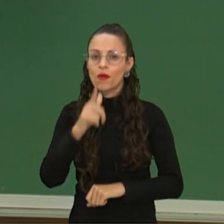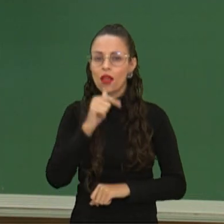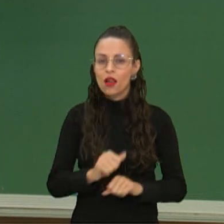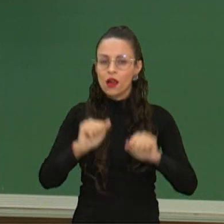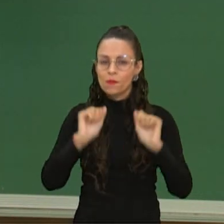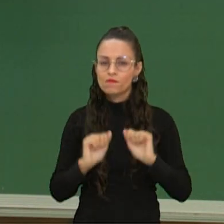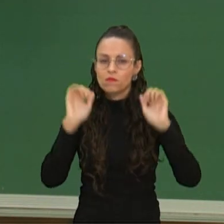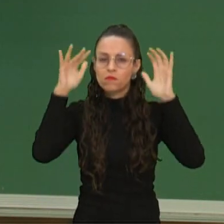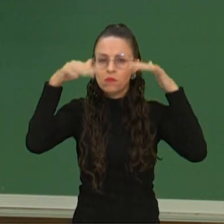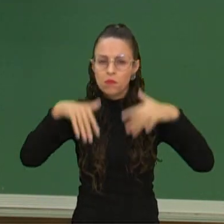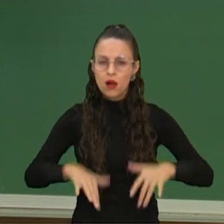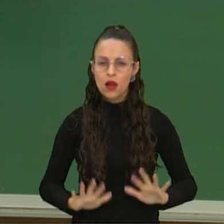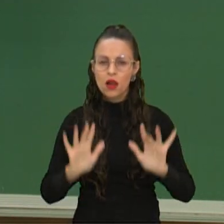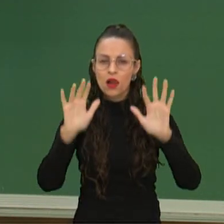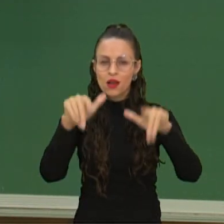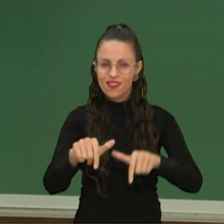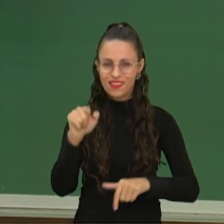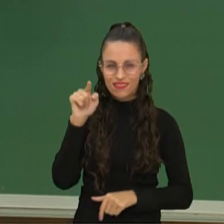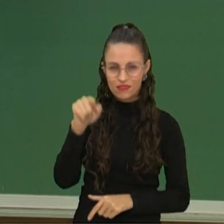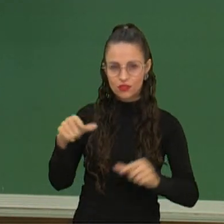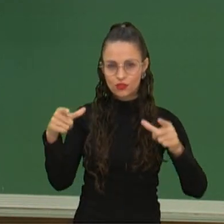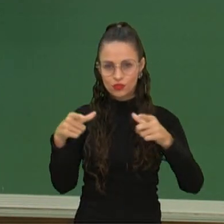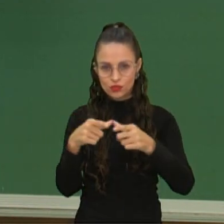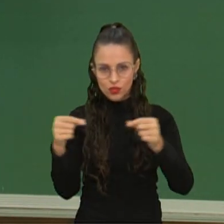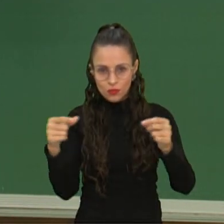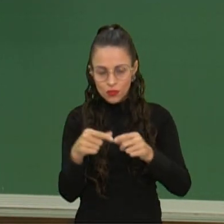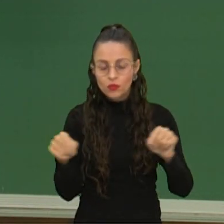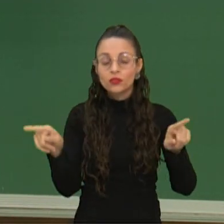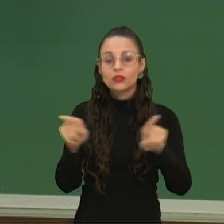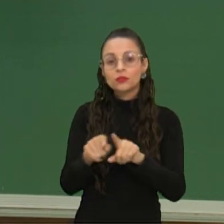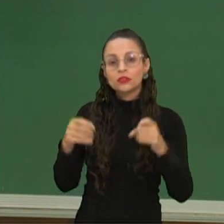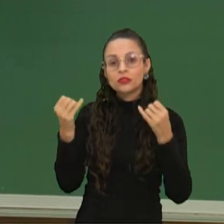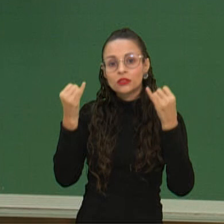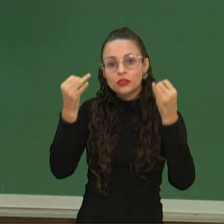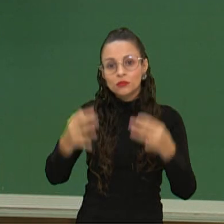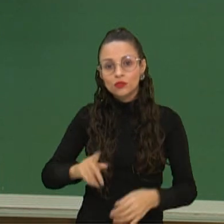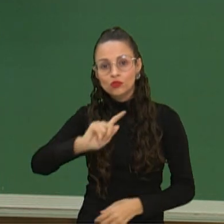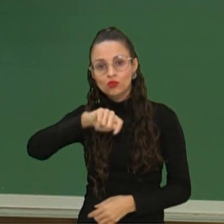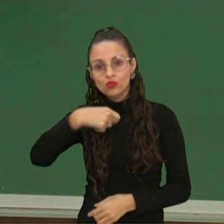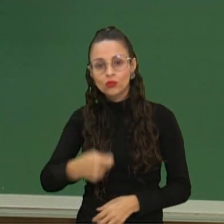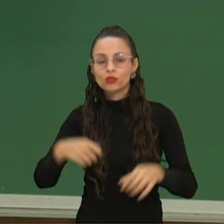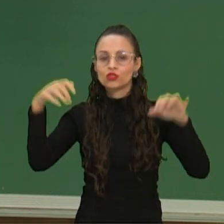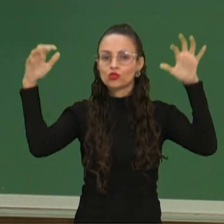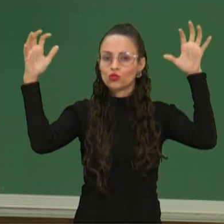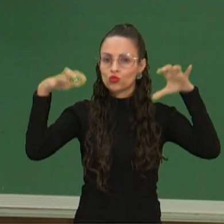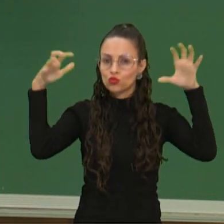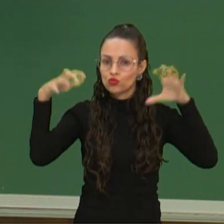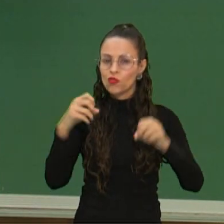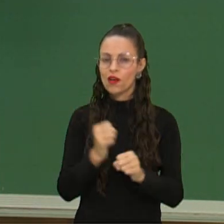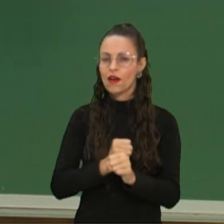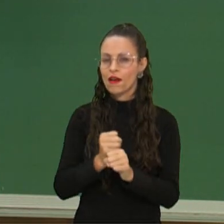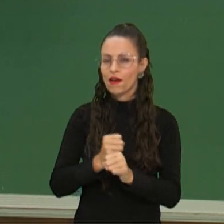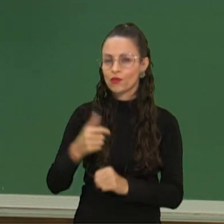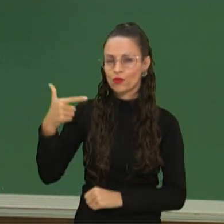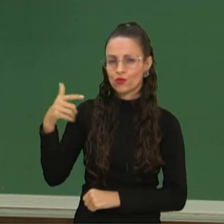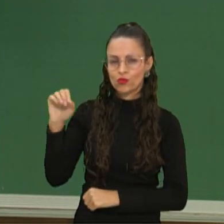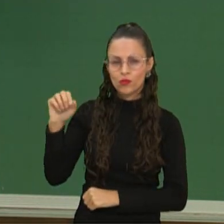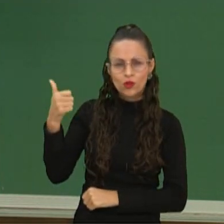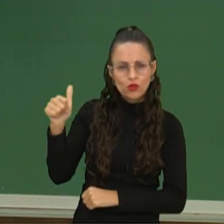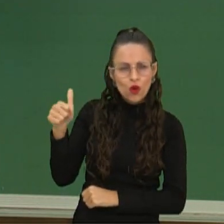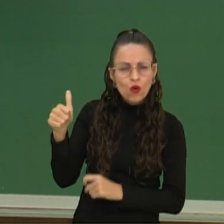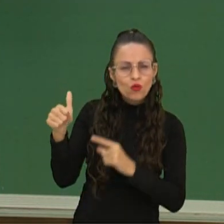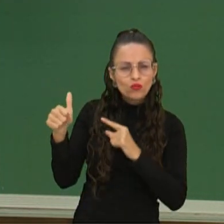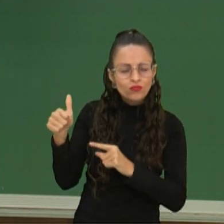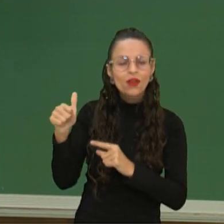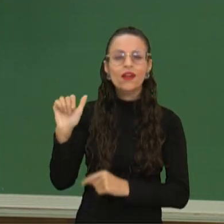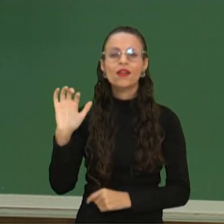lá na cidade lá no Japão. Falamos também sobre as chuvas no ano de 2011, se eu não me engano,